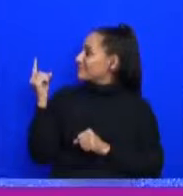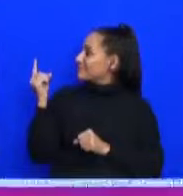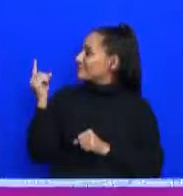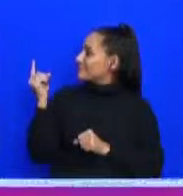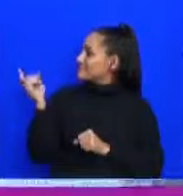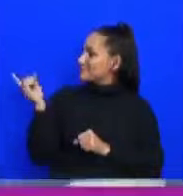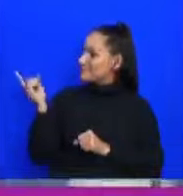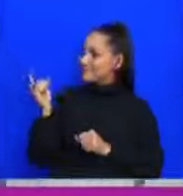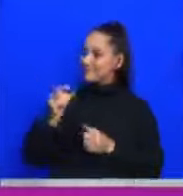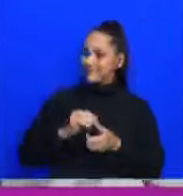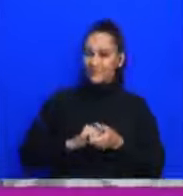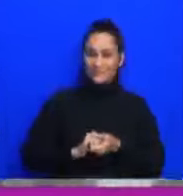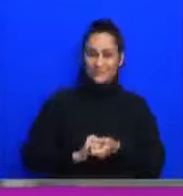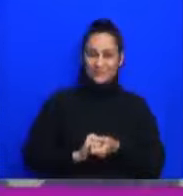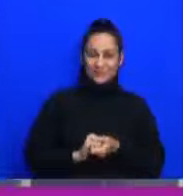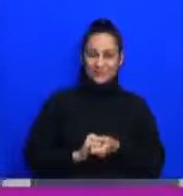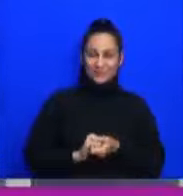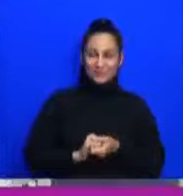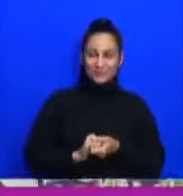Valendo!